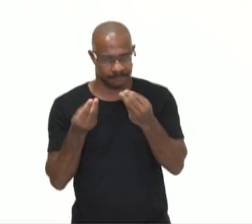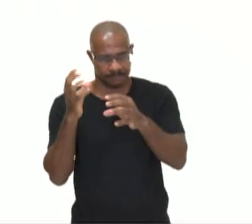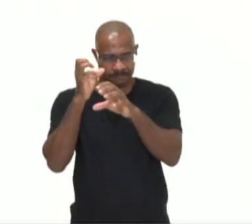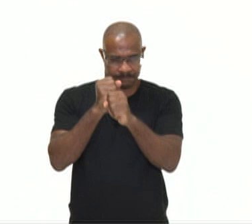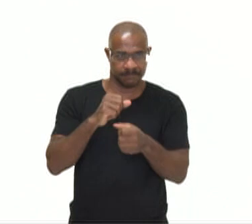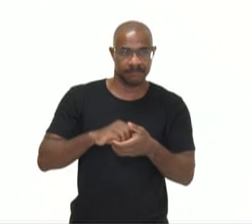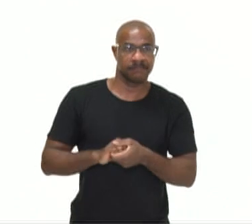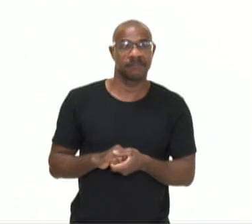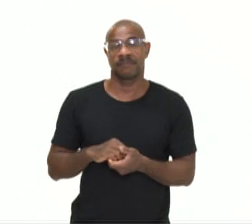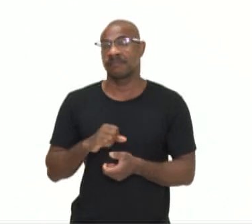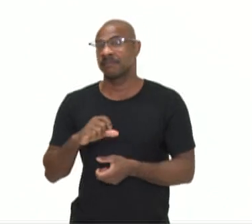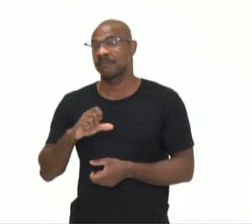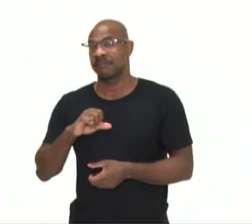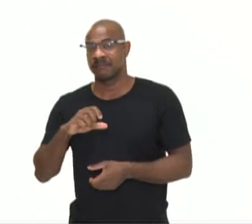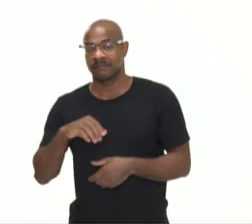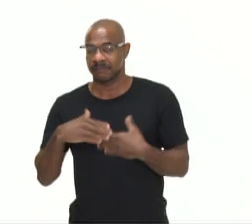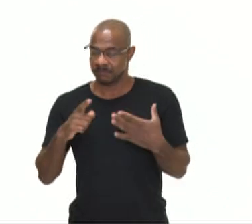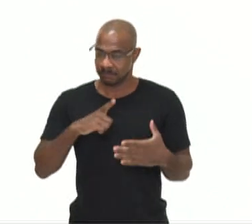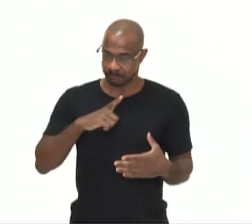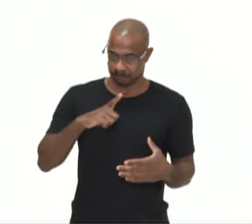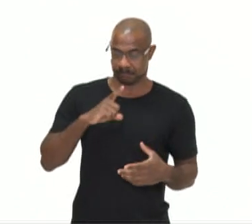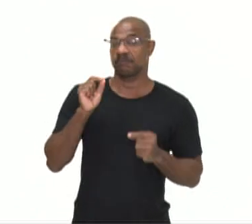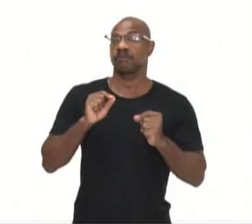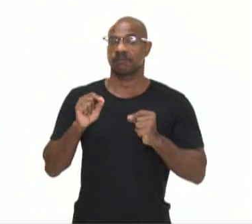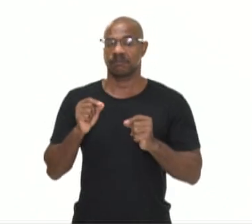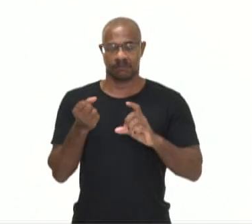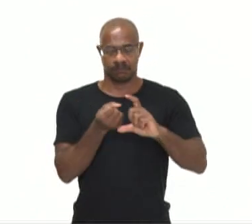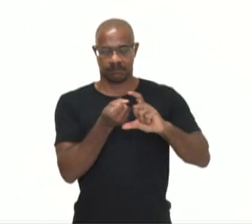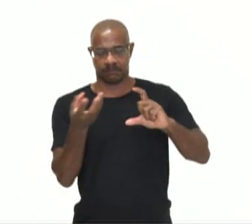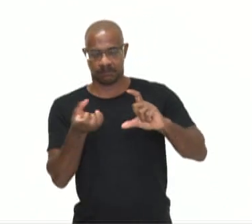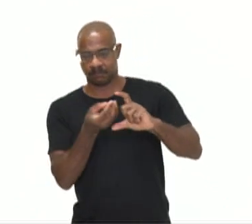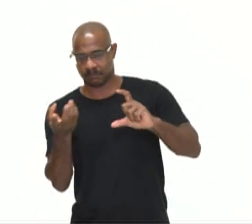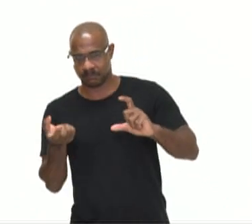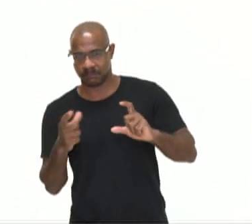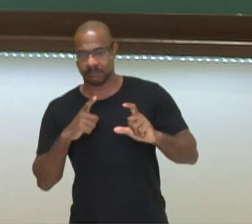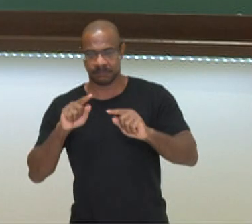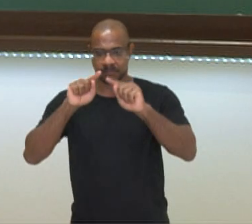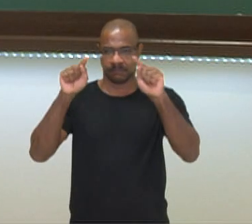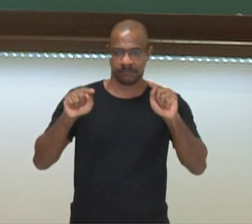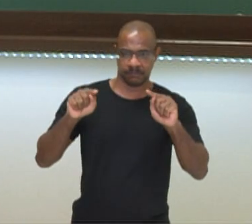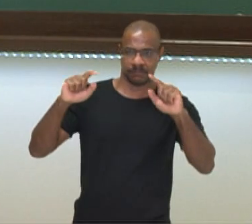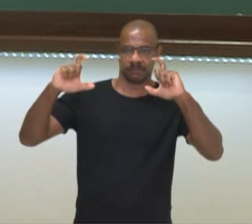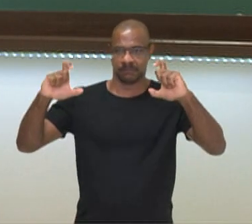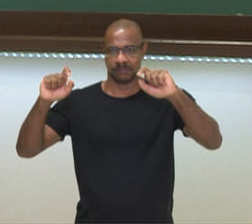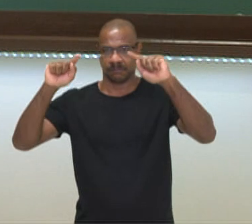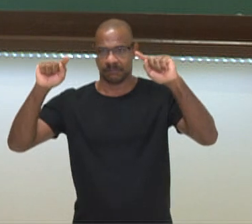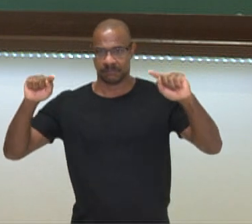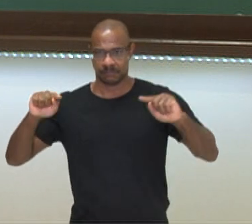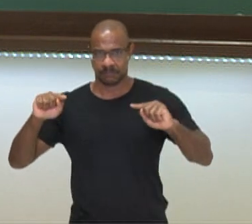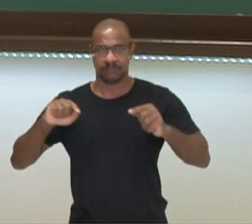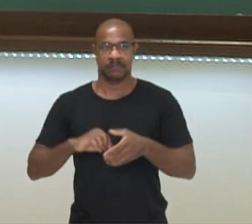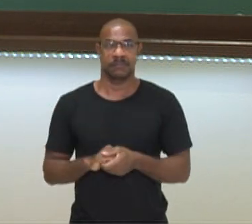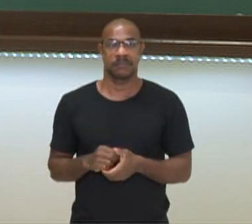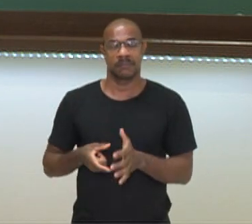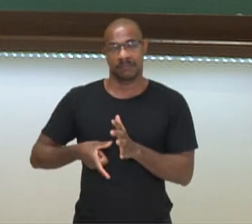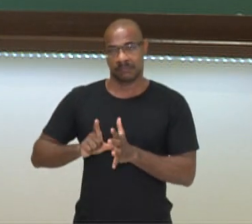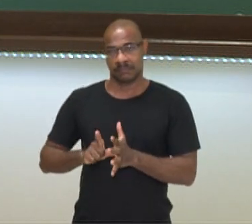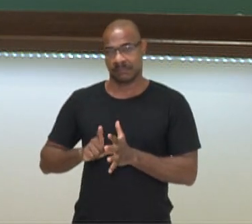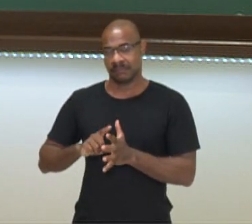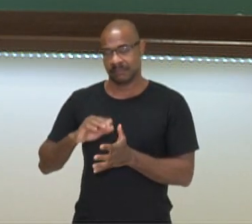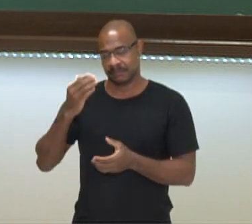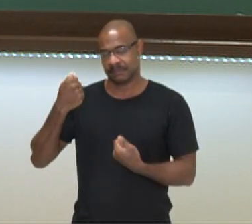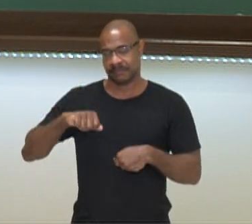temos operações e sinais de associação, o que eu resolvo primeiro? Bom, antes a gente precisa entender